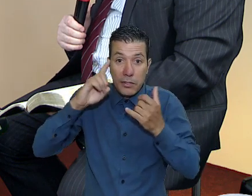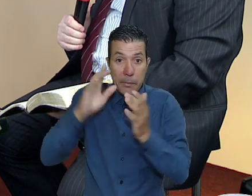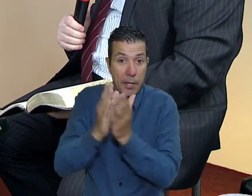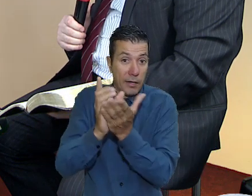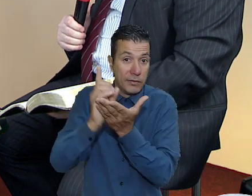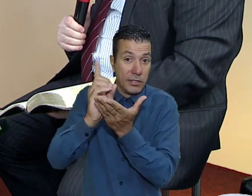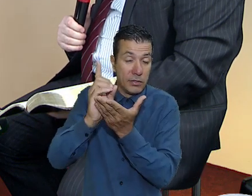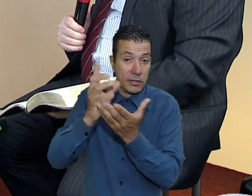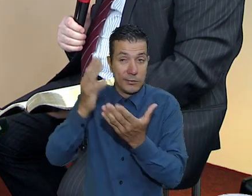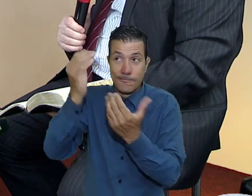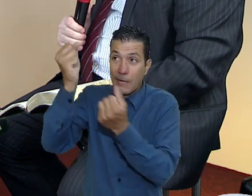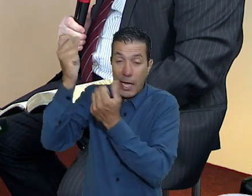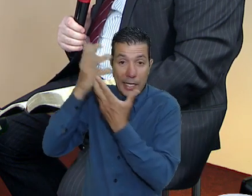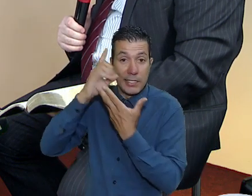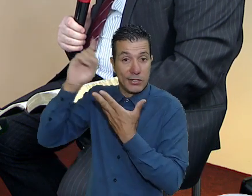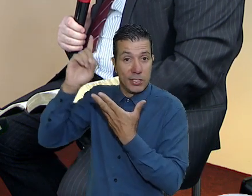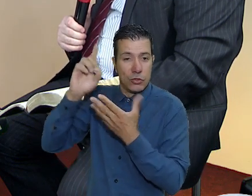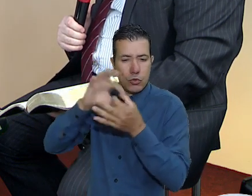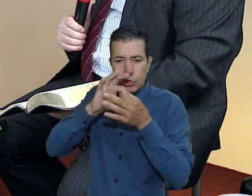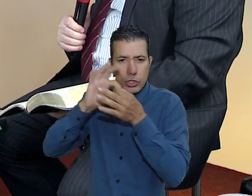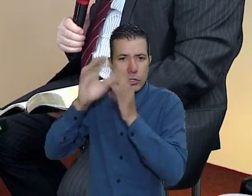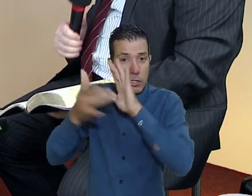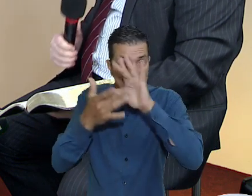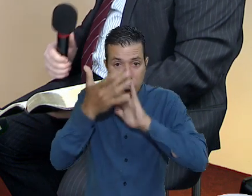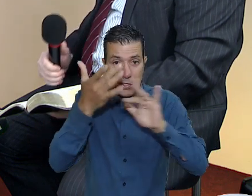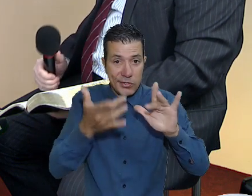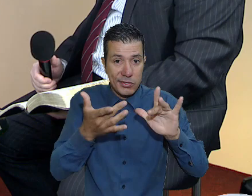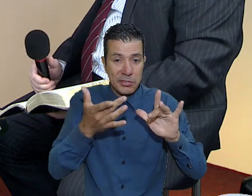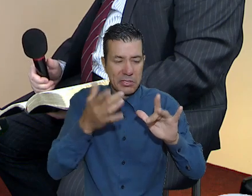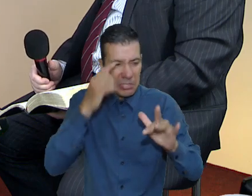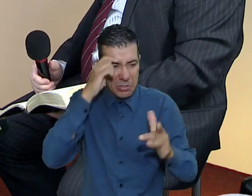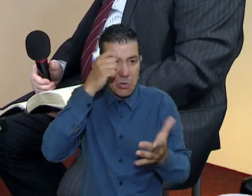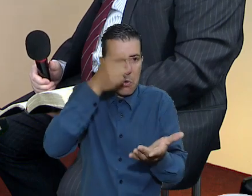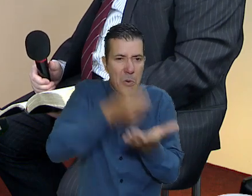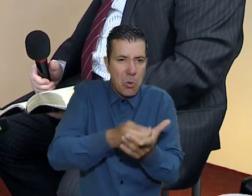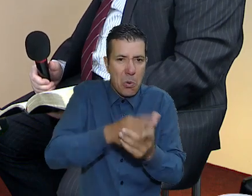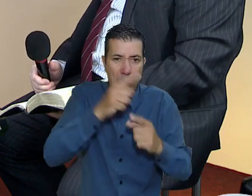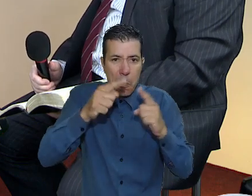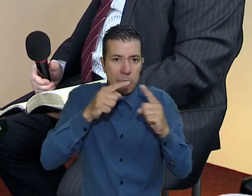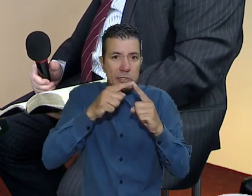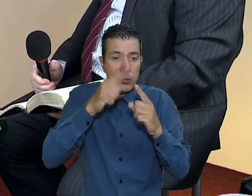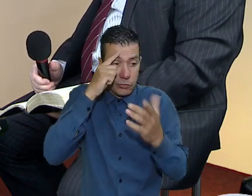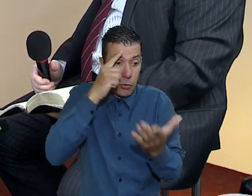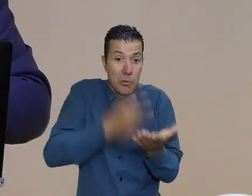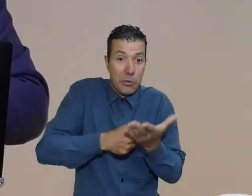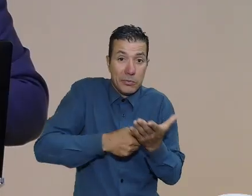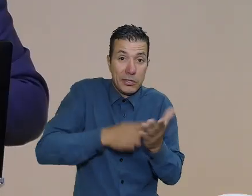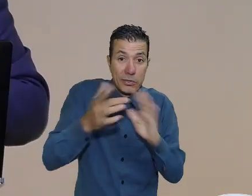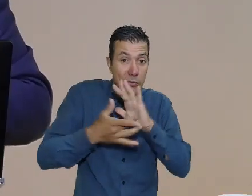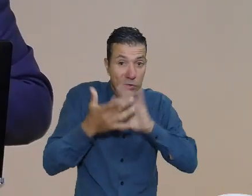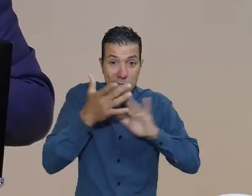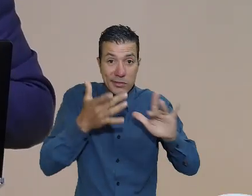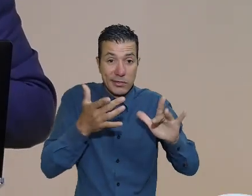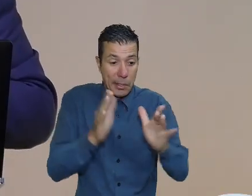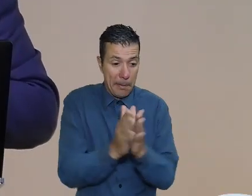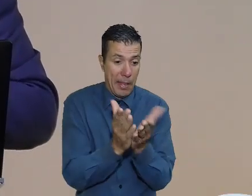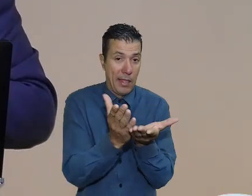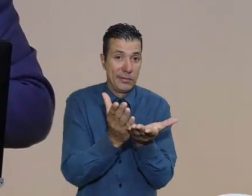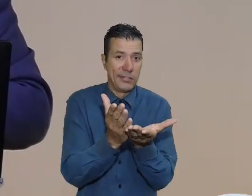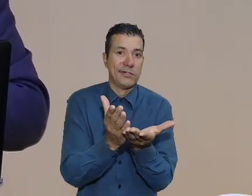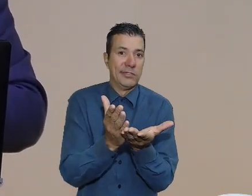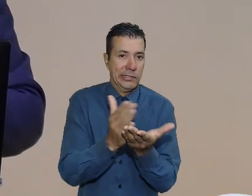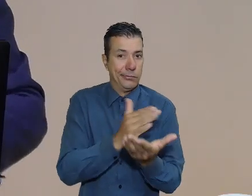eles serão salvos, mas infelizmente, aqueles que não tiveram compromisso com Cristo e com a sua palavra, eles terão que arcar